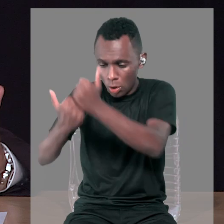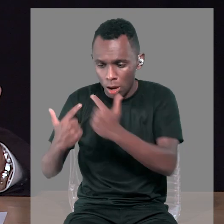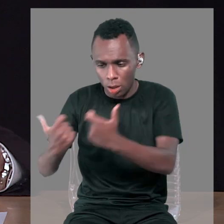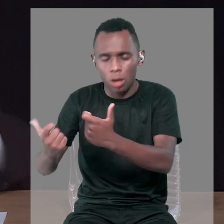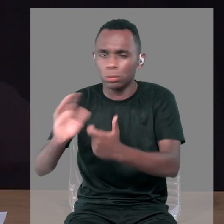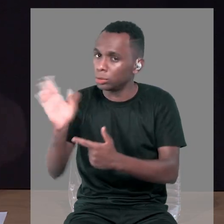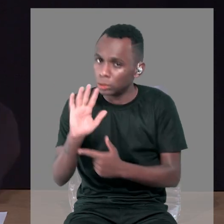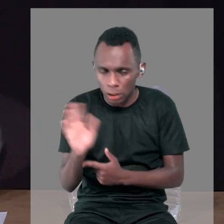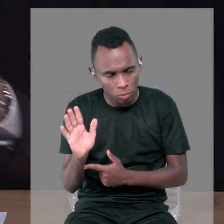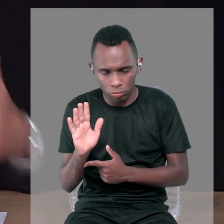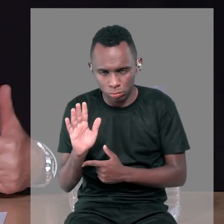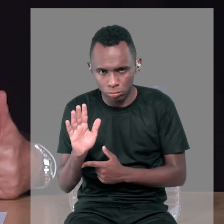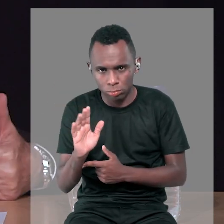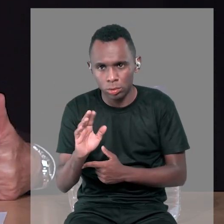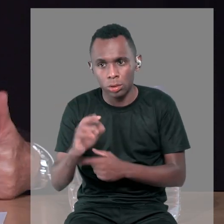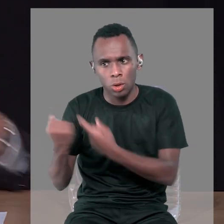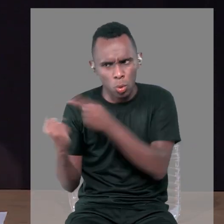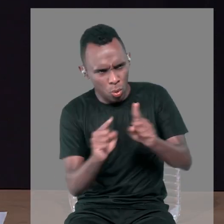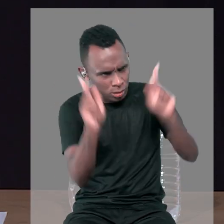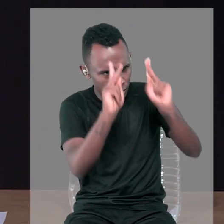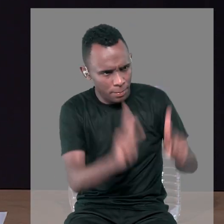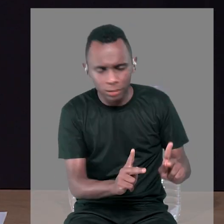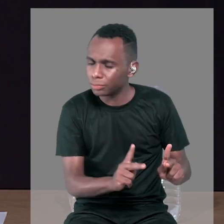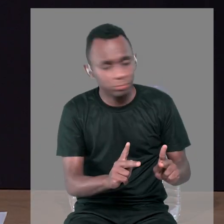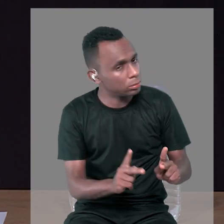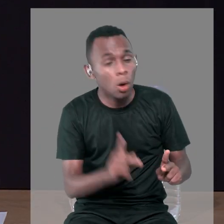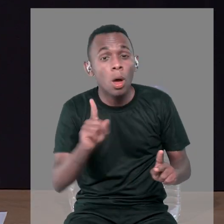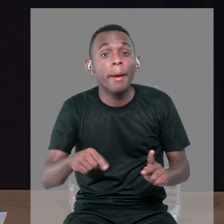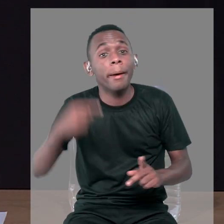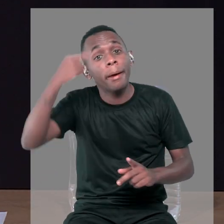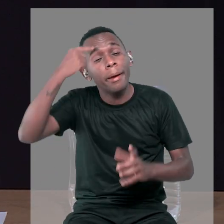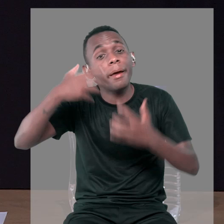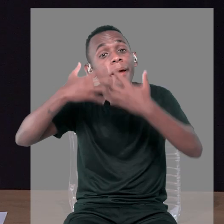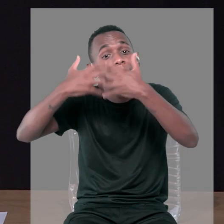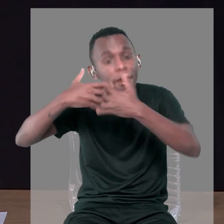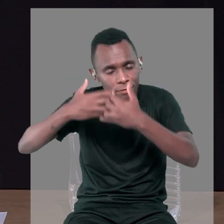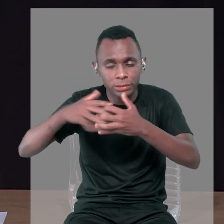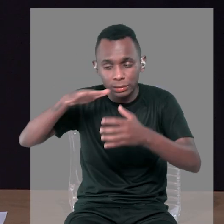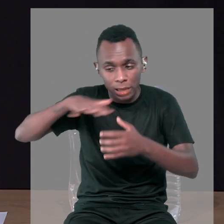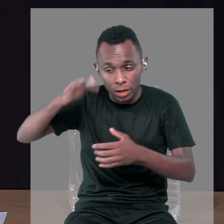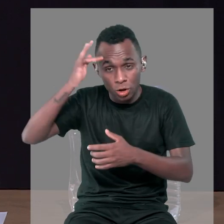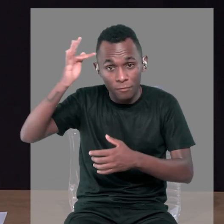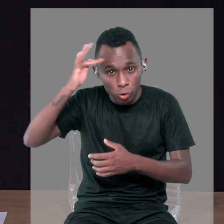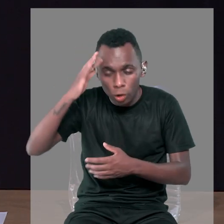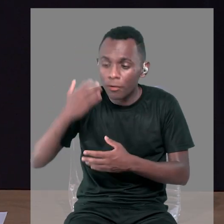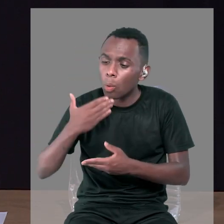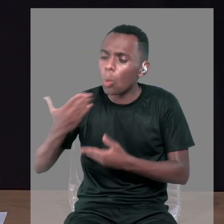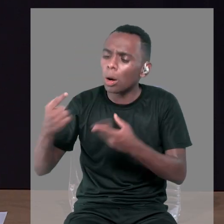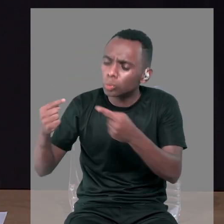Evidentemente, não é uma filosofia contra a paz. Trata-se de refletir filosoficamente sobre os